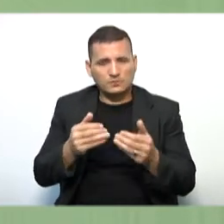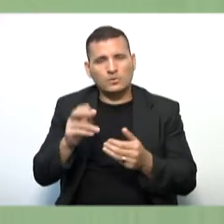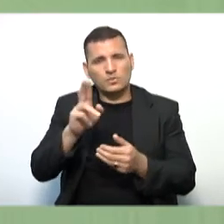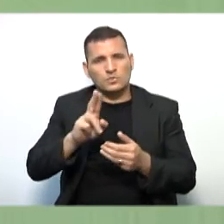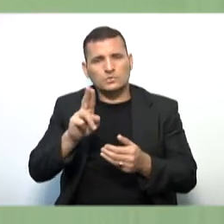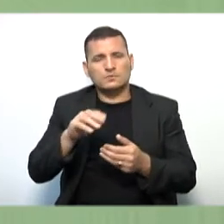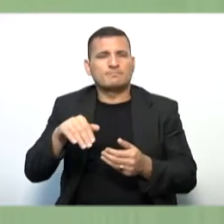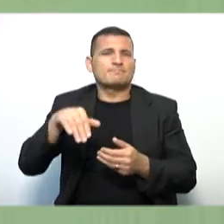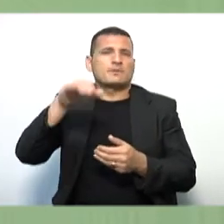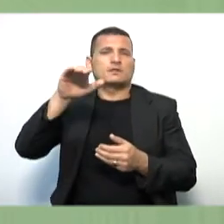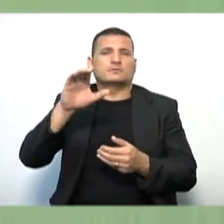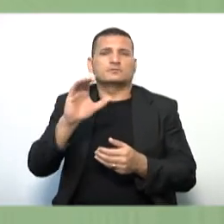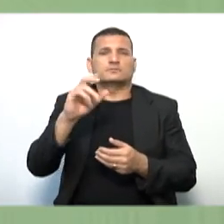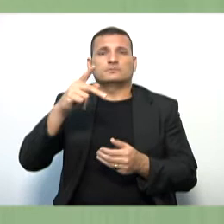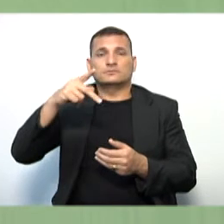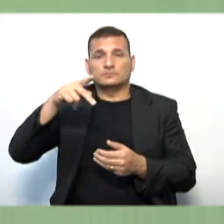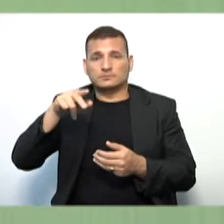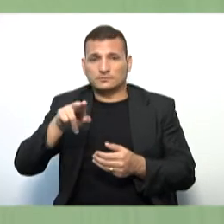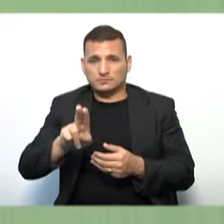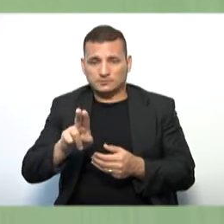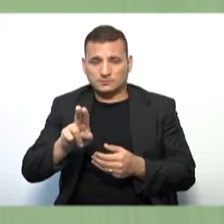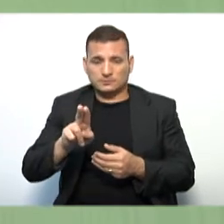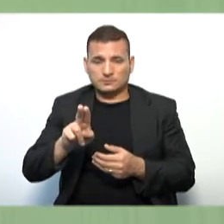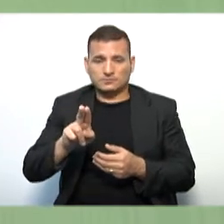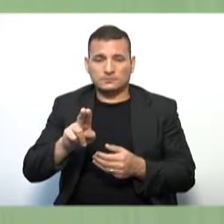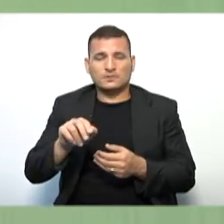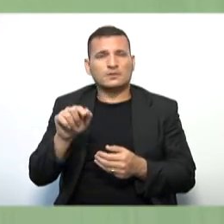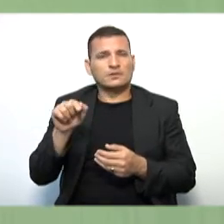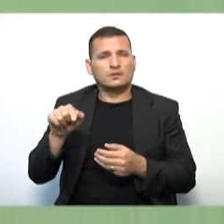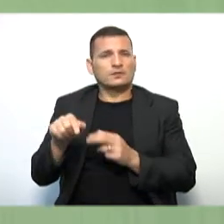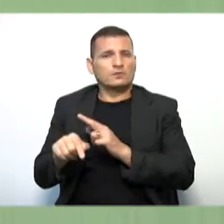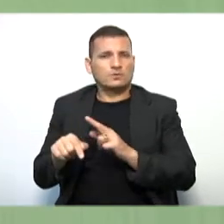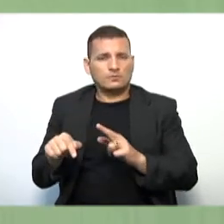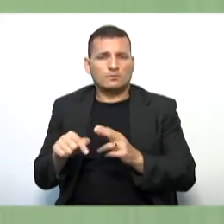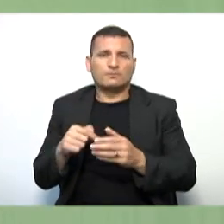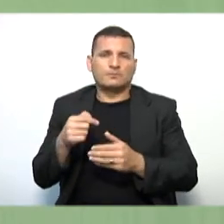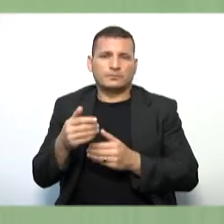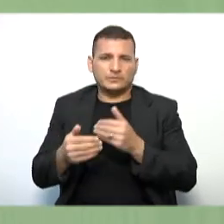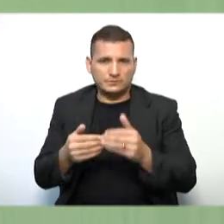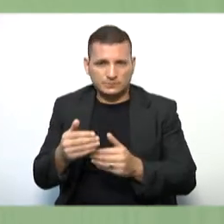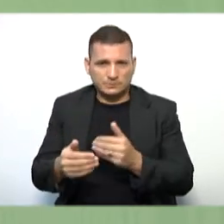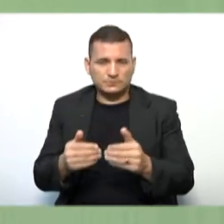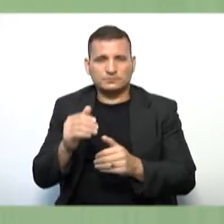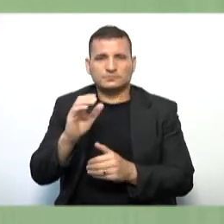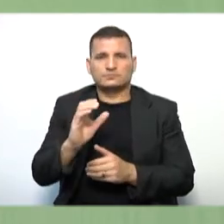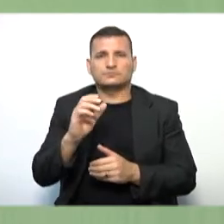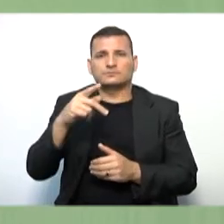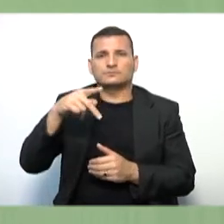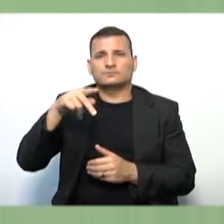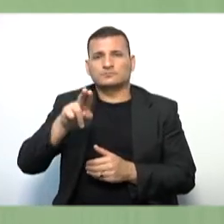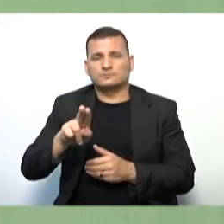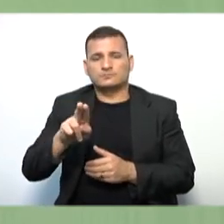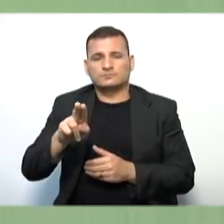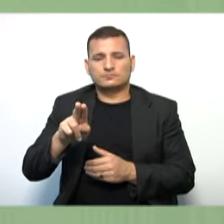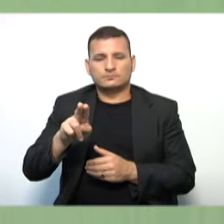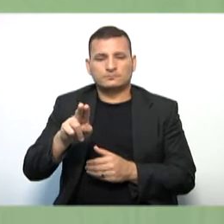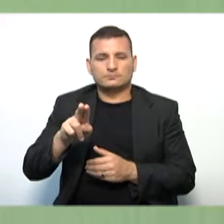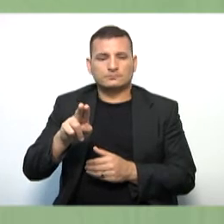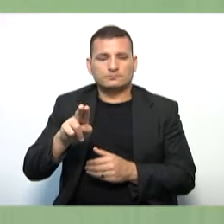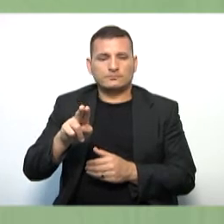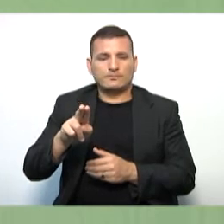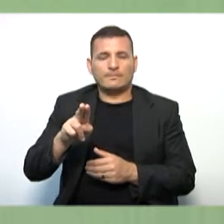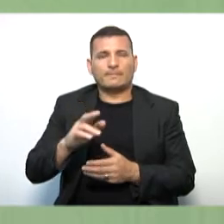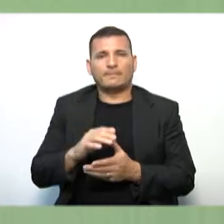de CPU na sua maioria, ele é chamado processos de CPU, ou classificado como processos